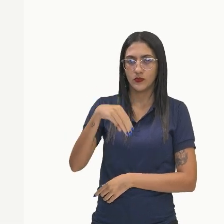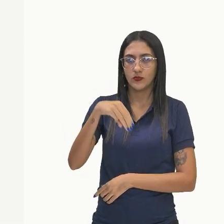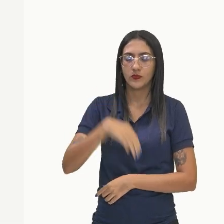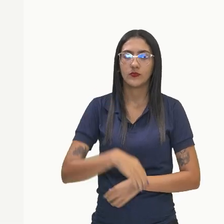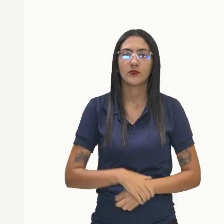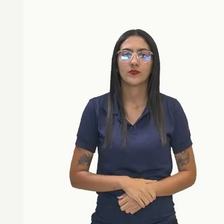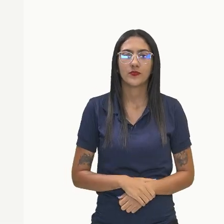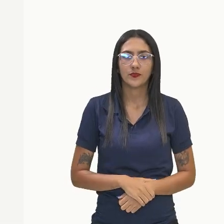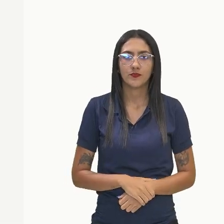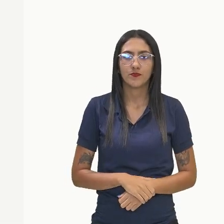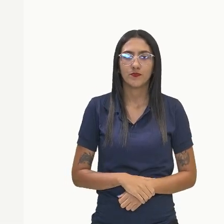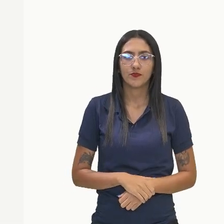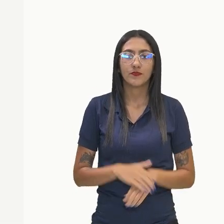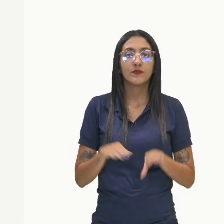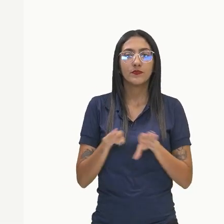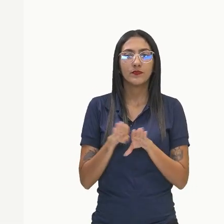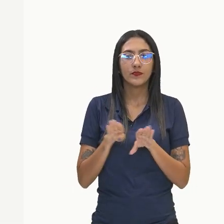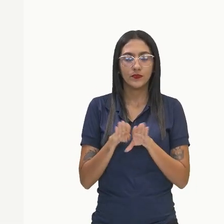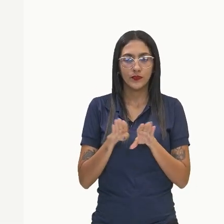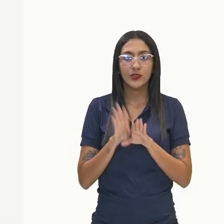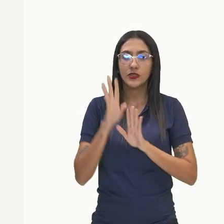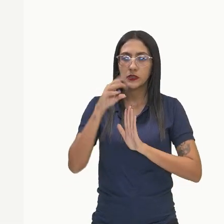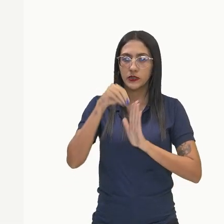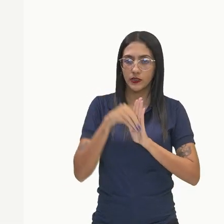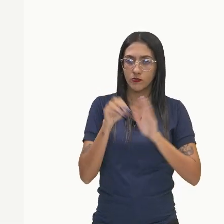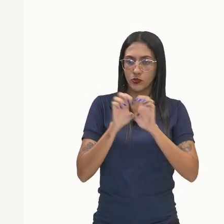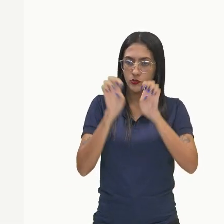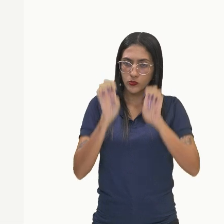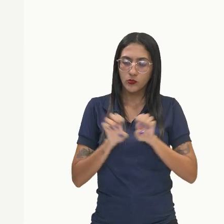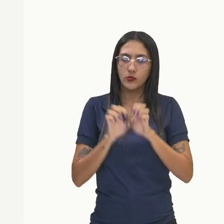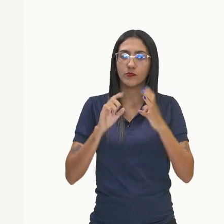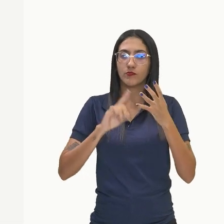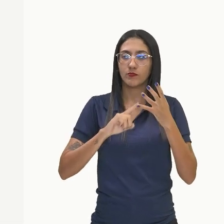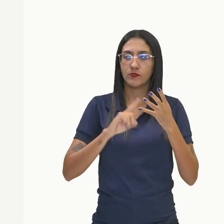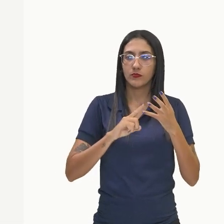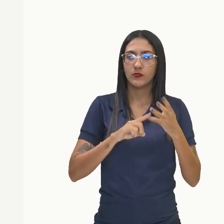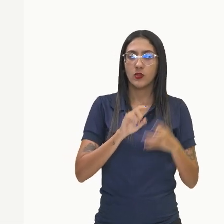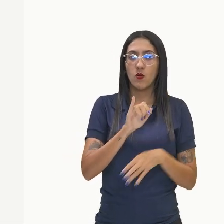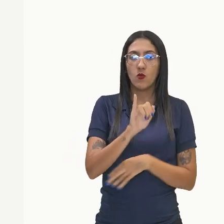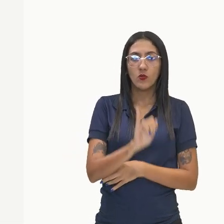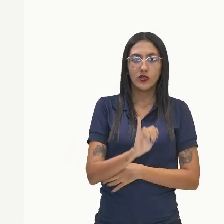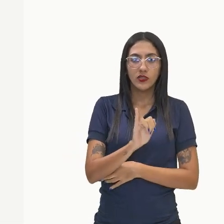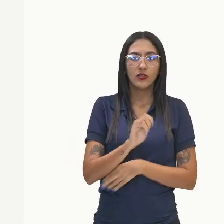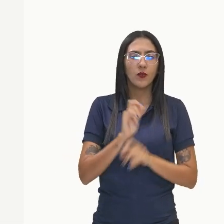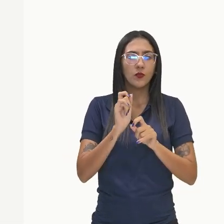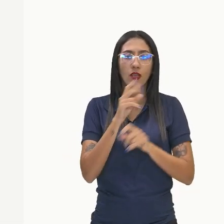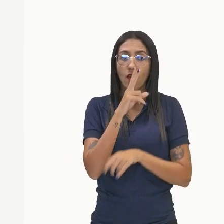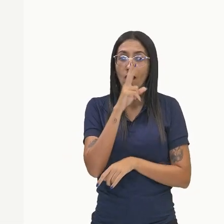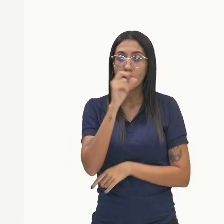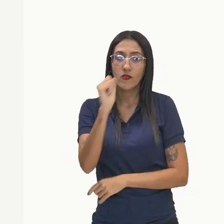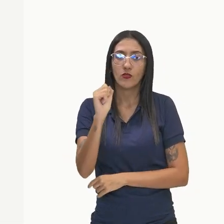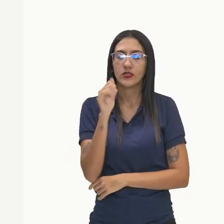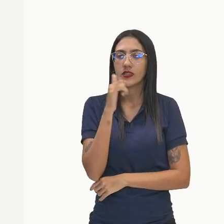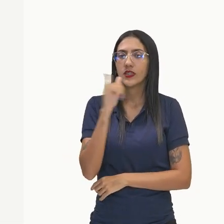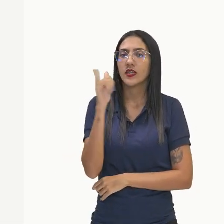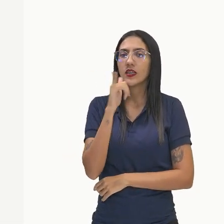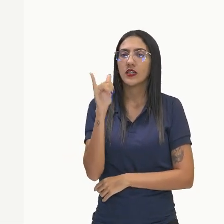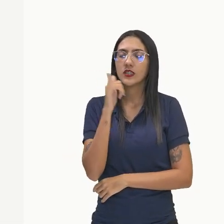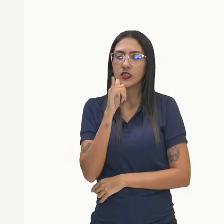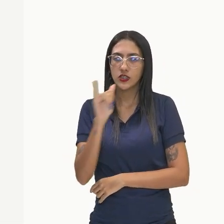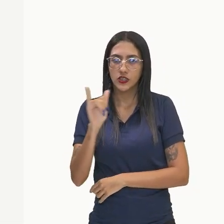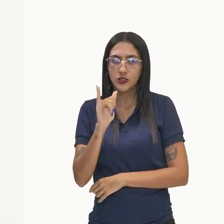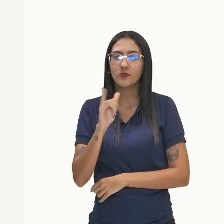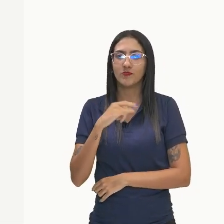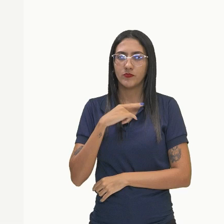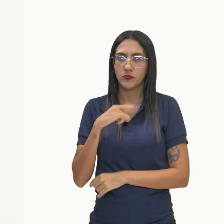também, percorrendo esse receptor, a gente tem o I, que é a intensidade da corrente elétrica que